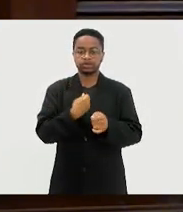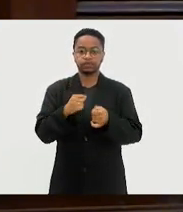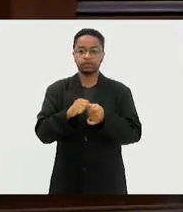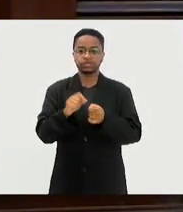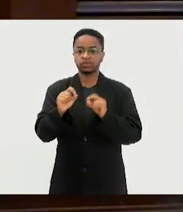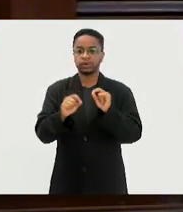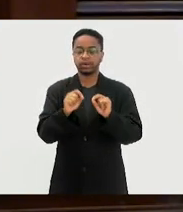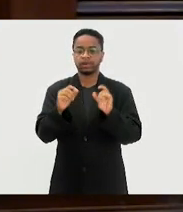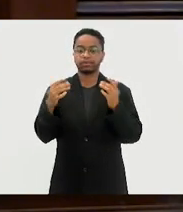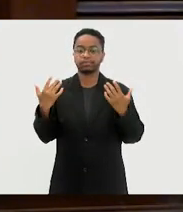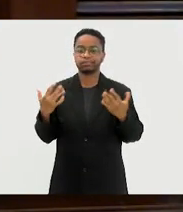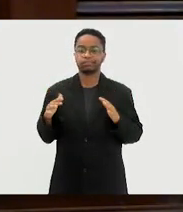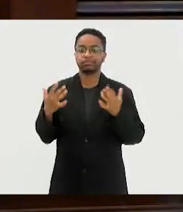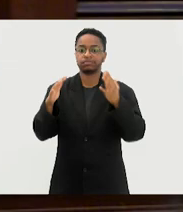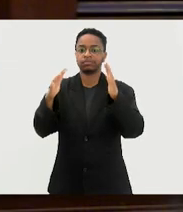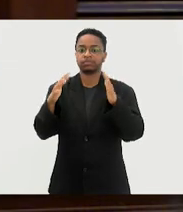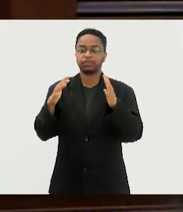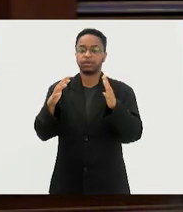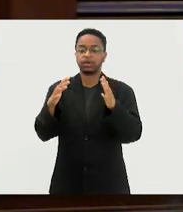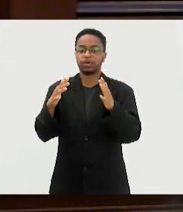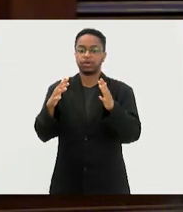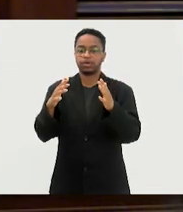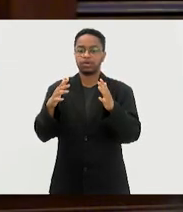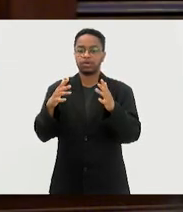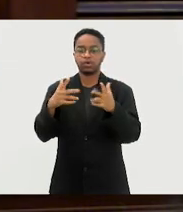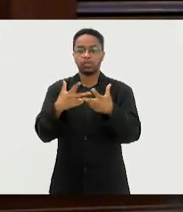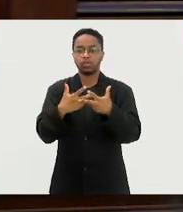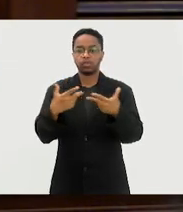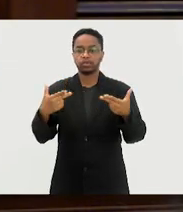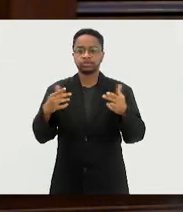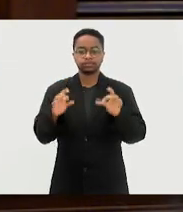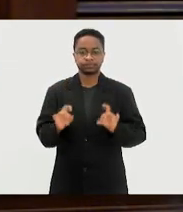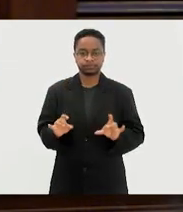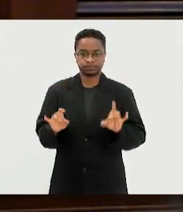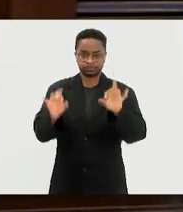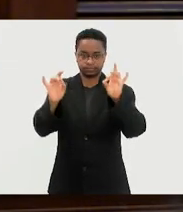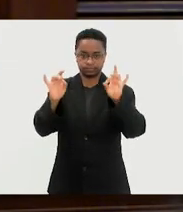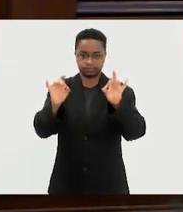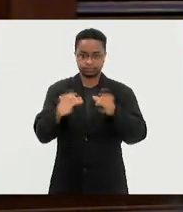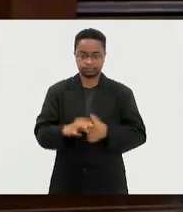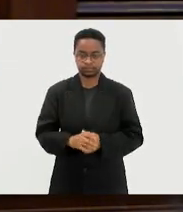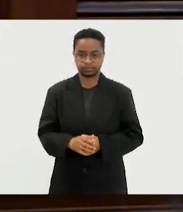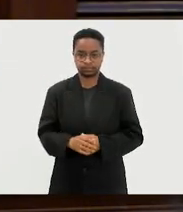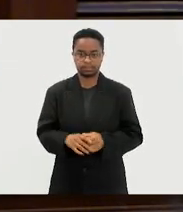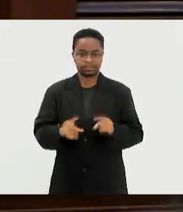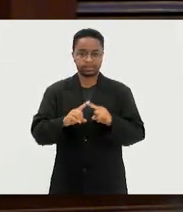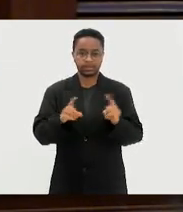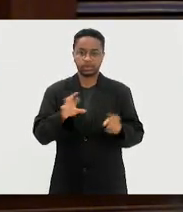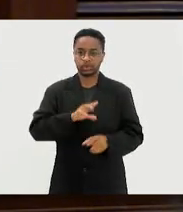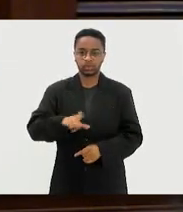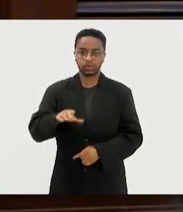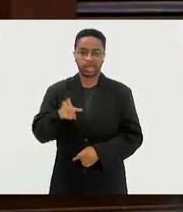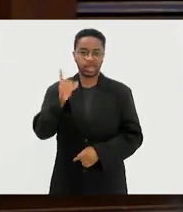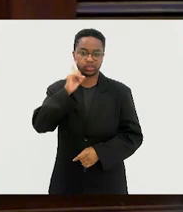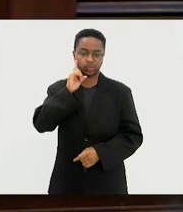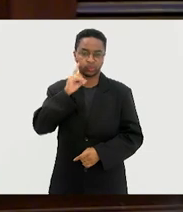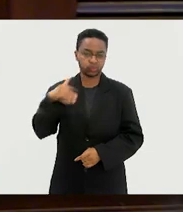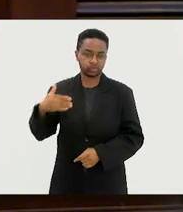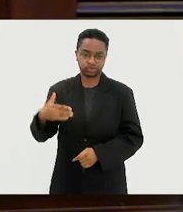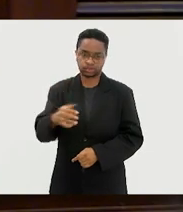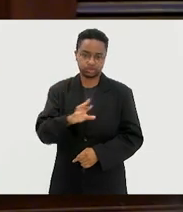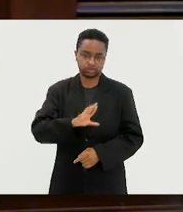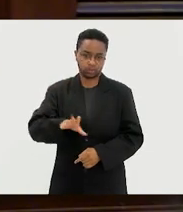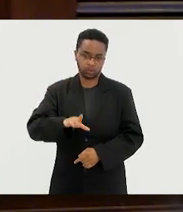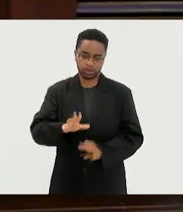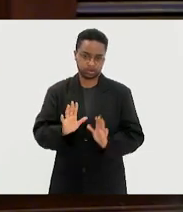comemorar as grandes efemérides e não no dia a dia. Então,